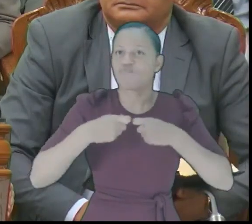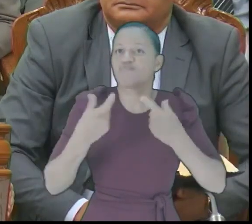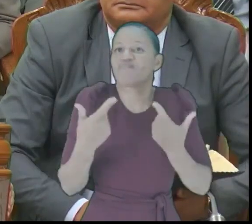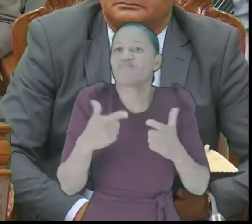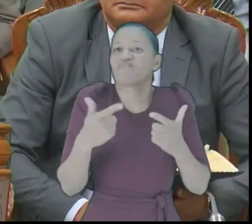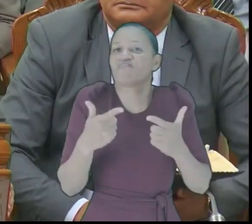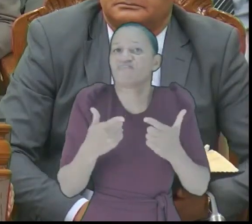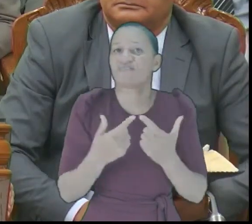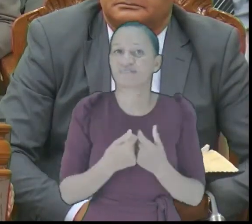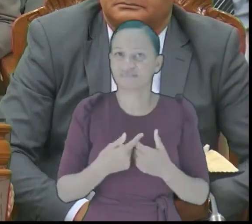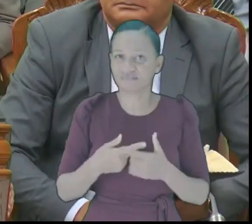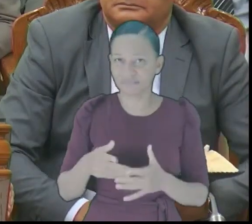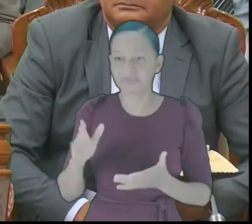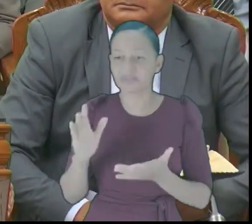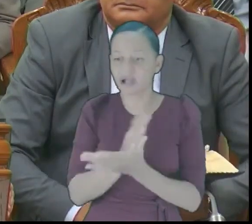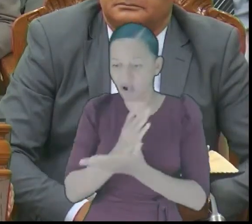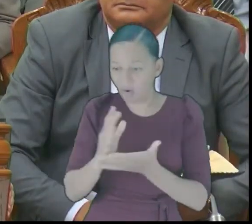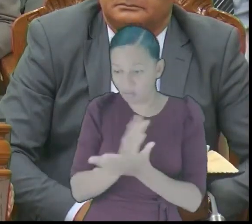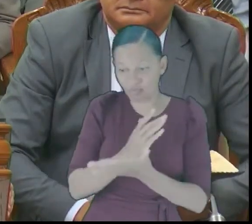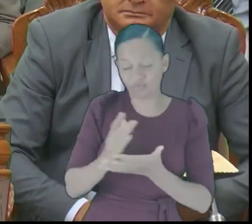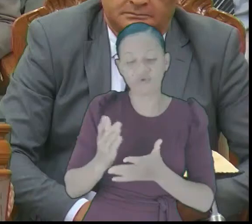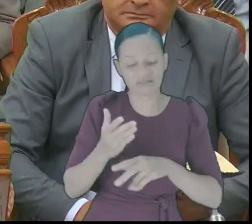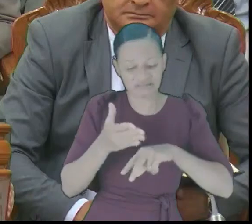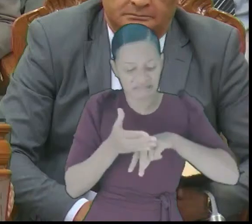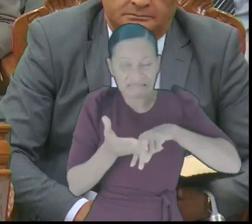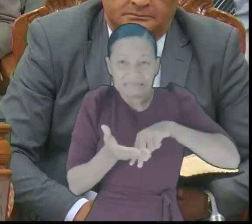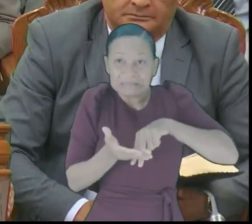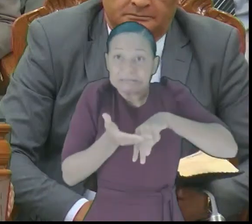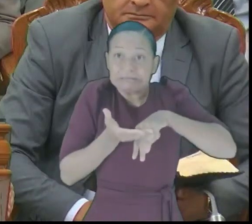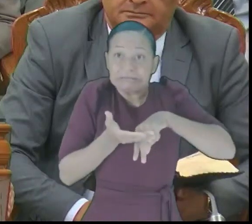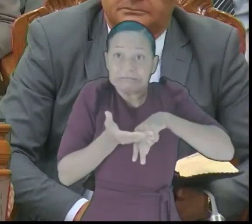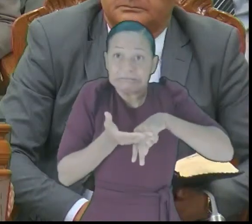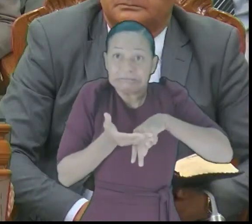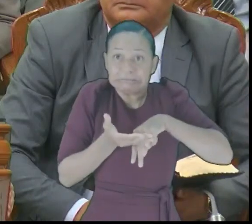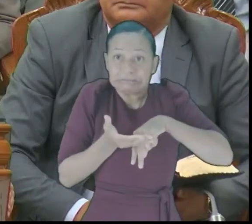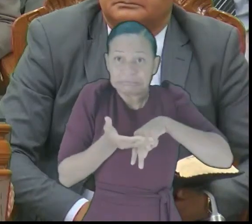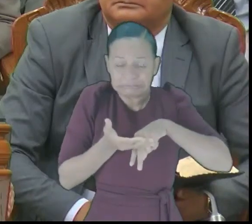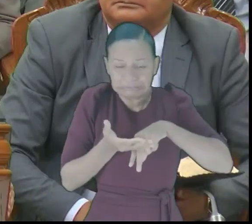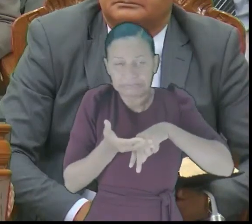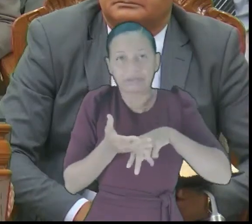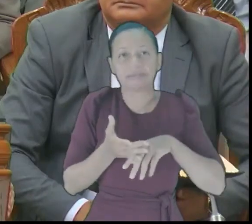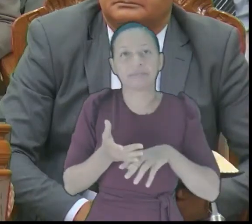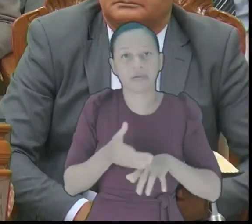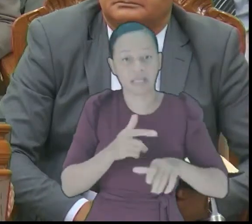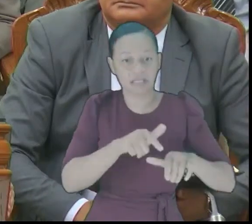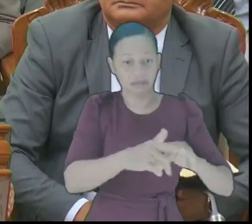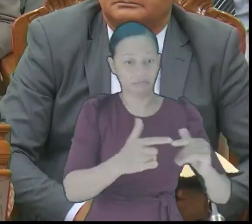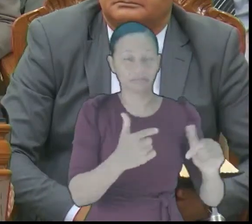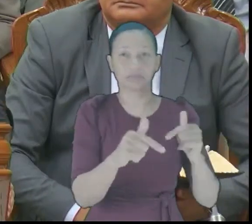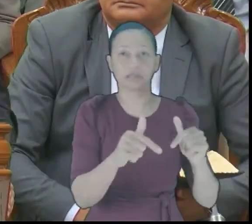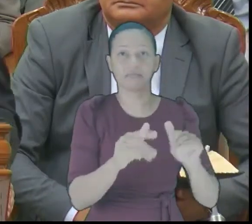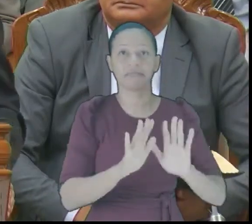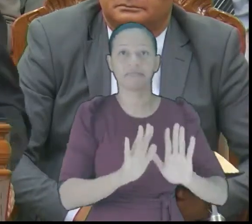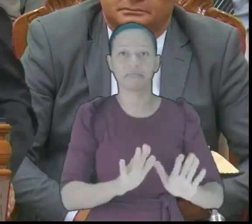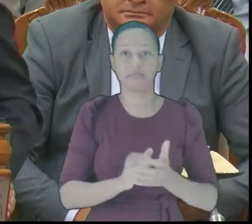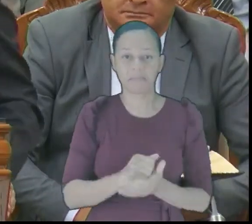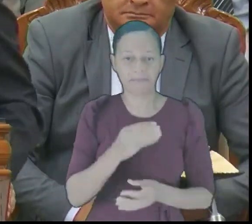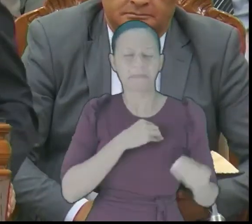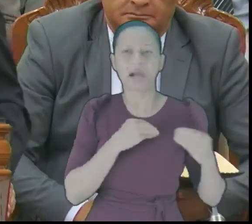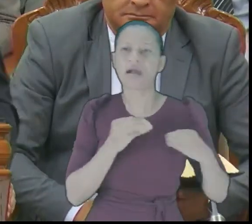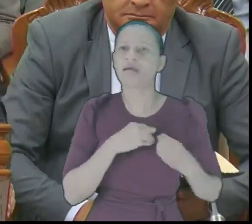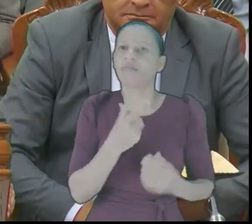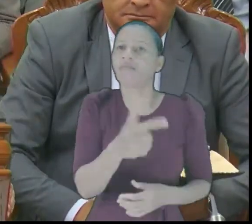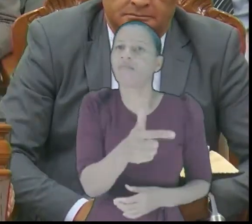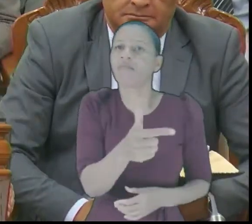Muito mais decente às vezes do que certas saias. É verdade ou não é, irmãos amados? Mas ela está no trabalho, mas ela não está pecando. Por que ela não